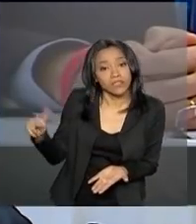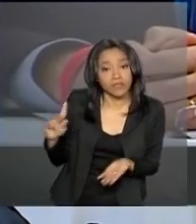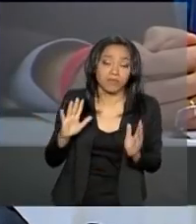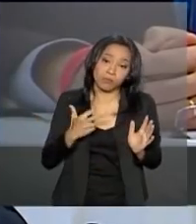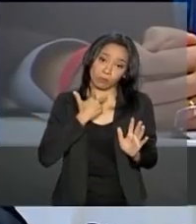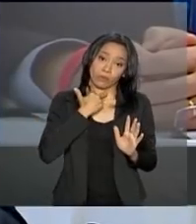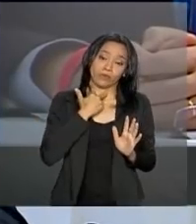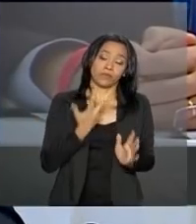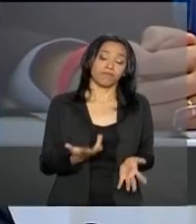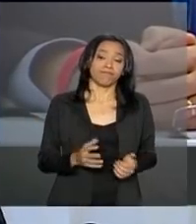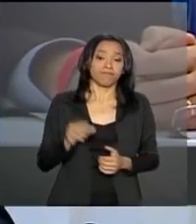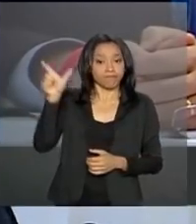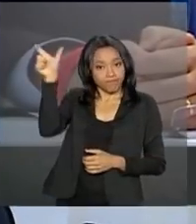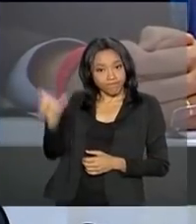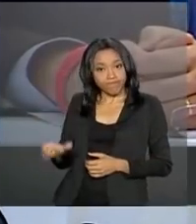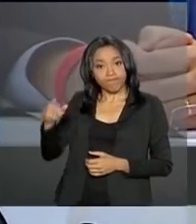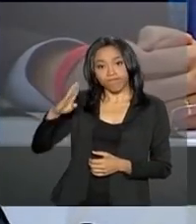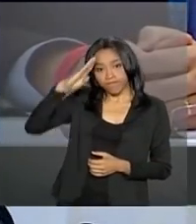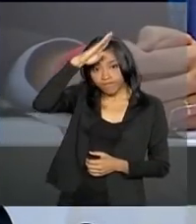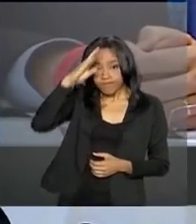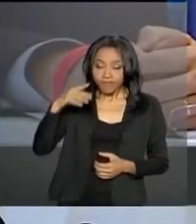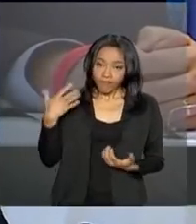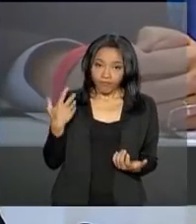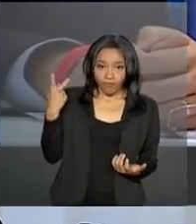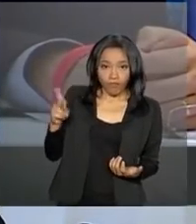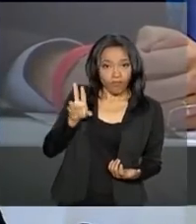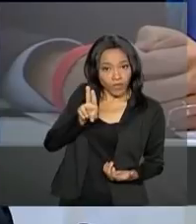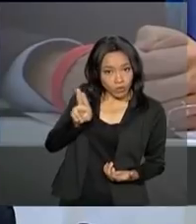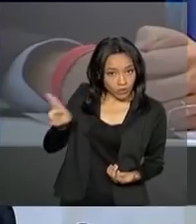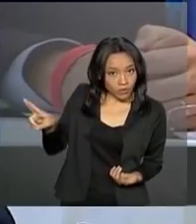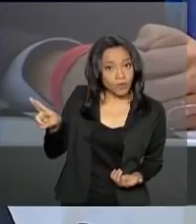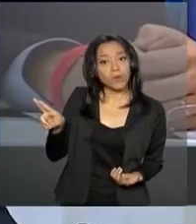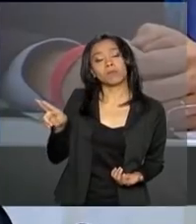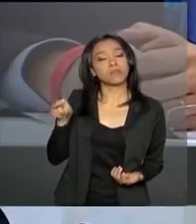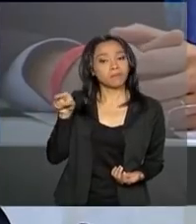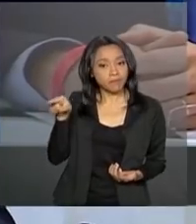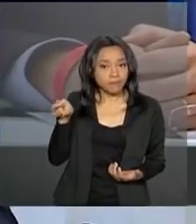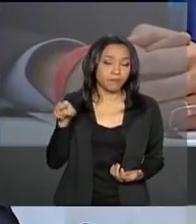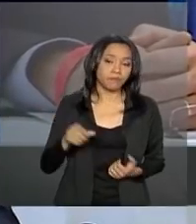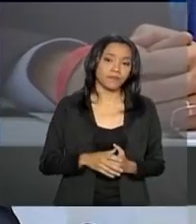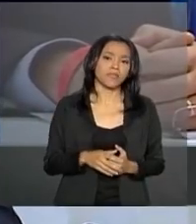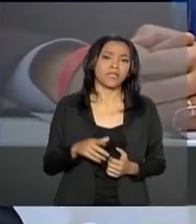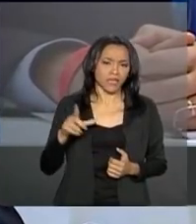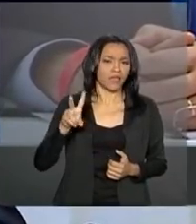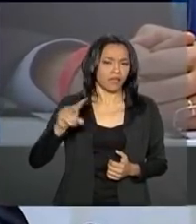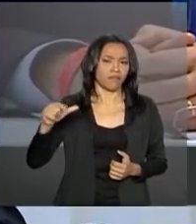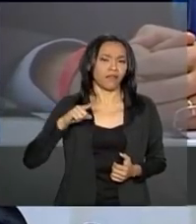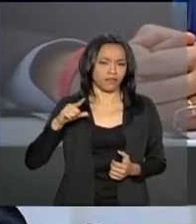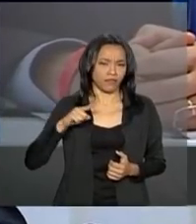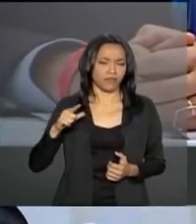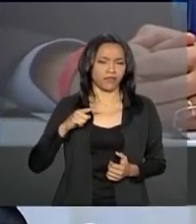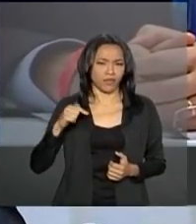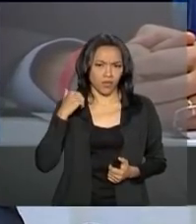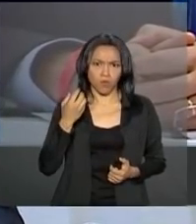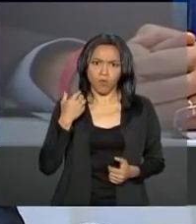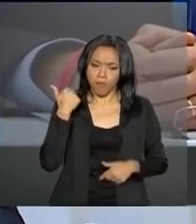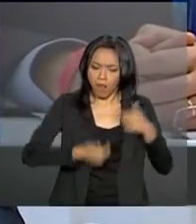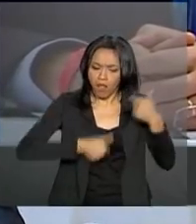naturalmente em seu nome do presidente eleito na convicção mais absoluta de que ele terá uma participação muito ativa